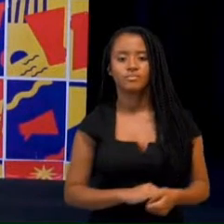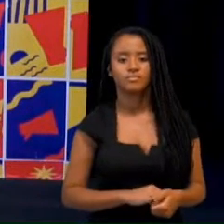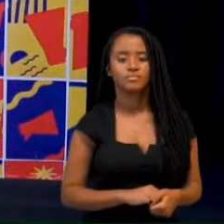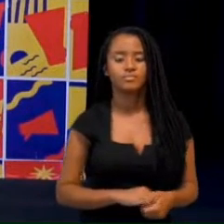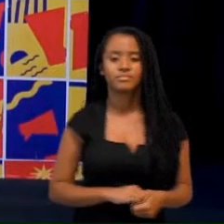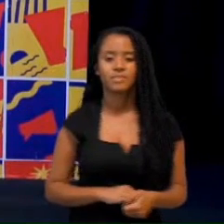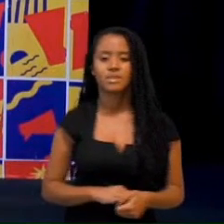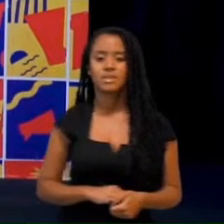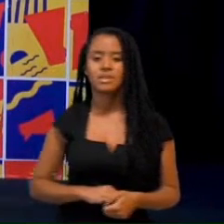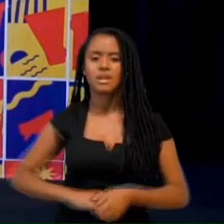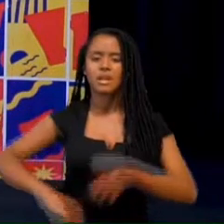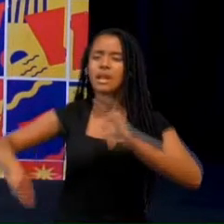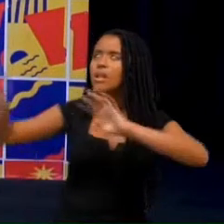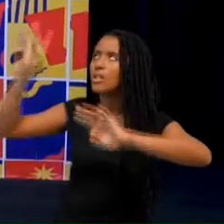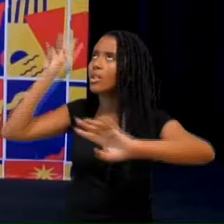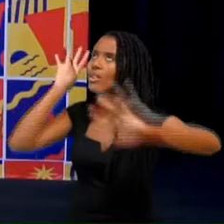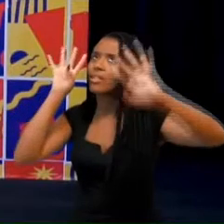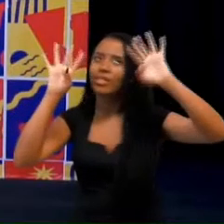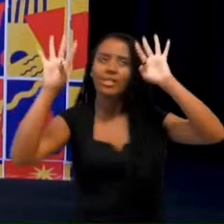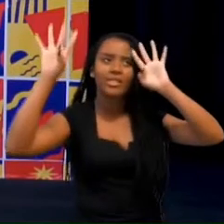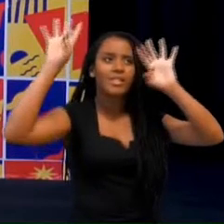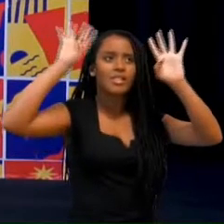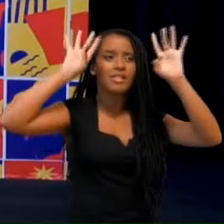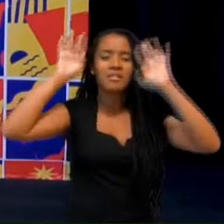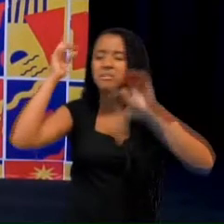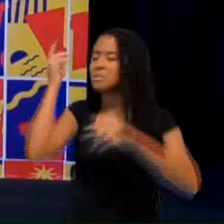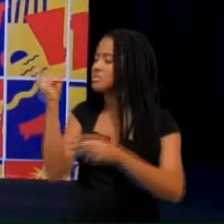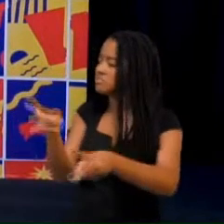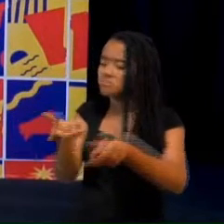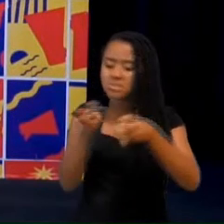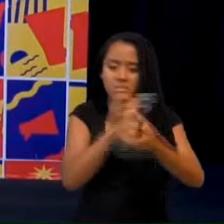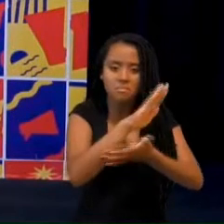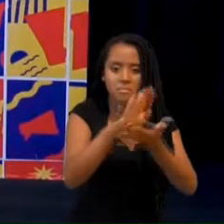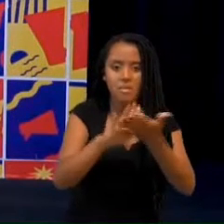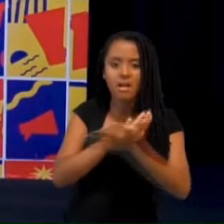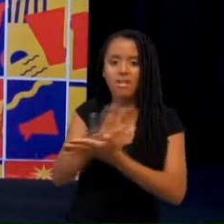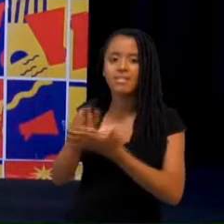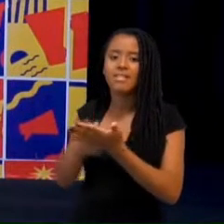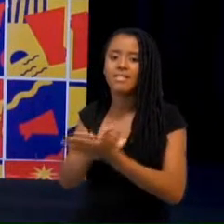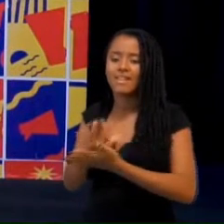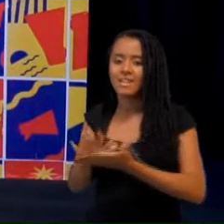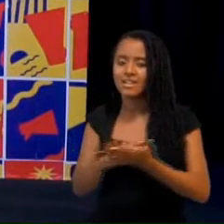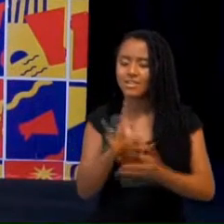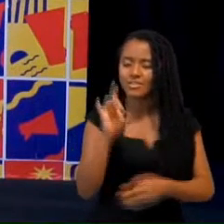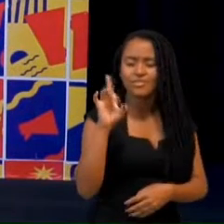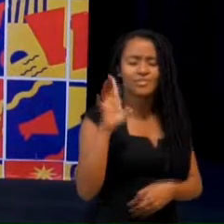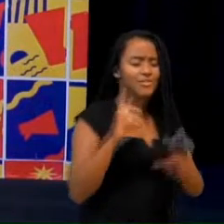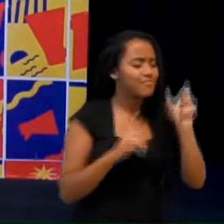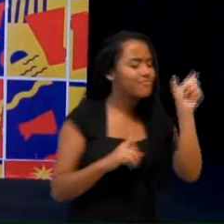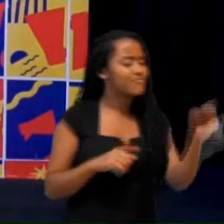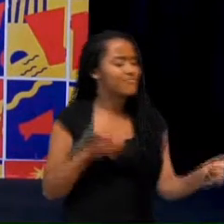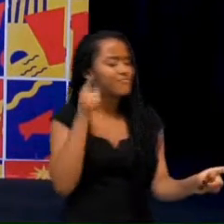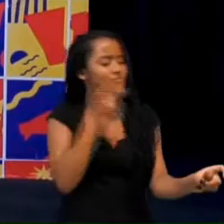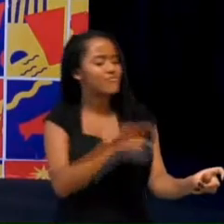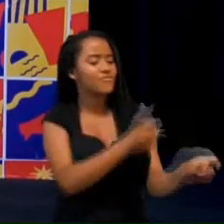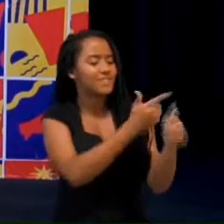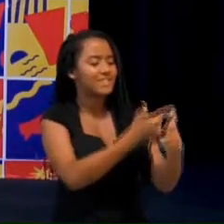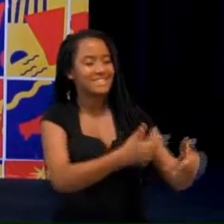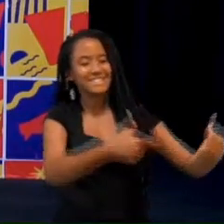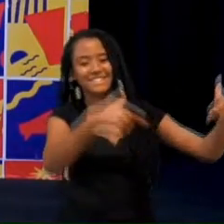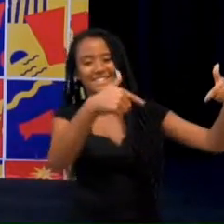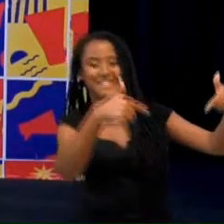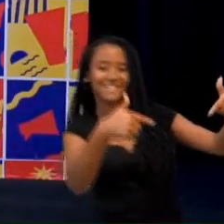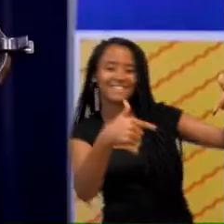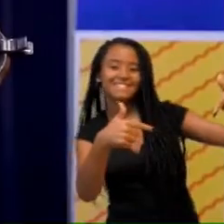revanche eu tô girando não consigo ver mais nada além de você sorrindo